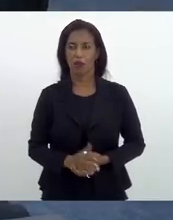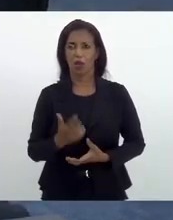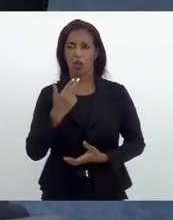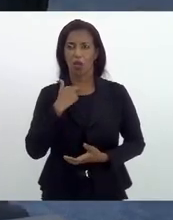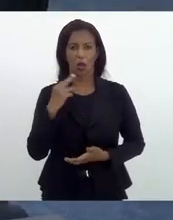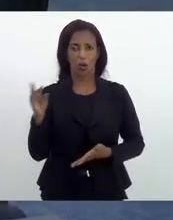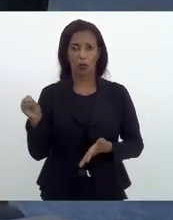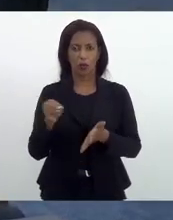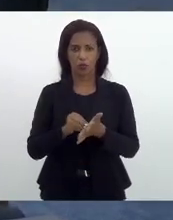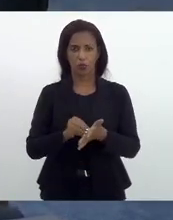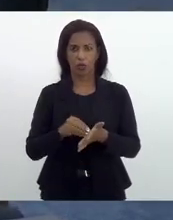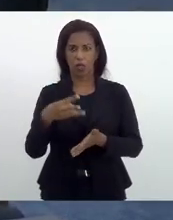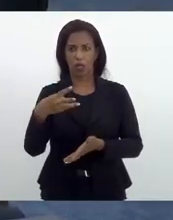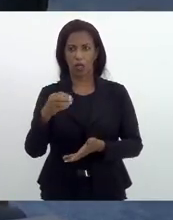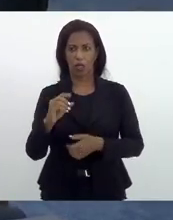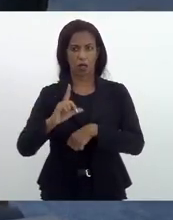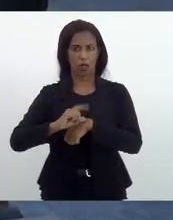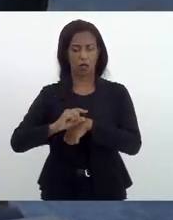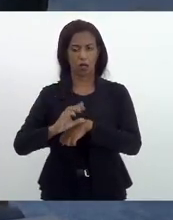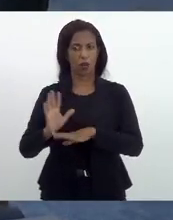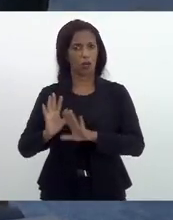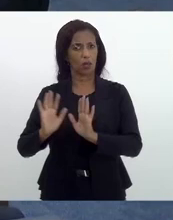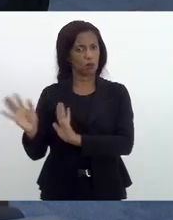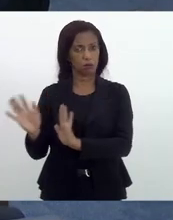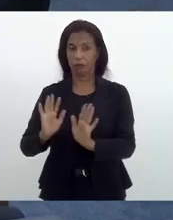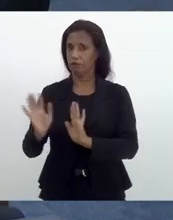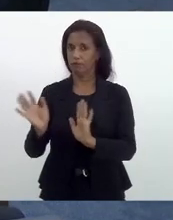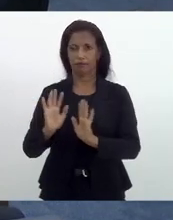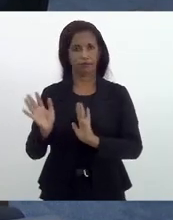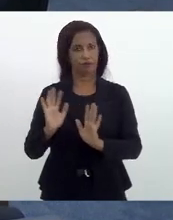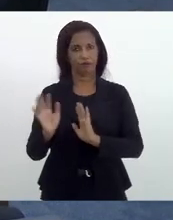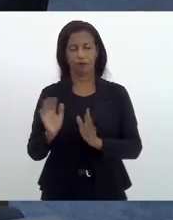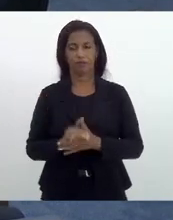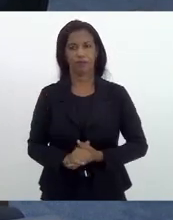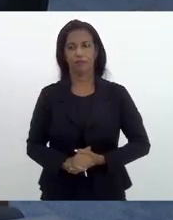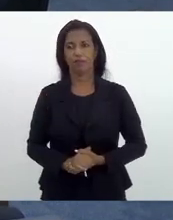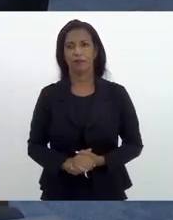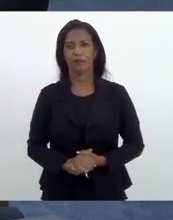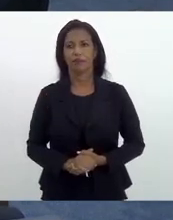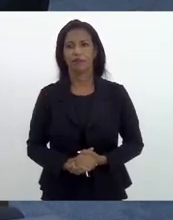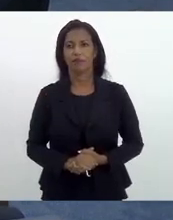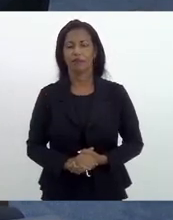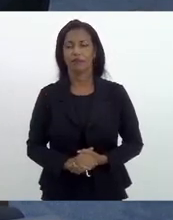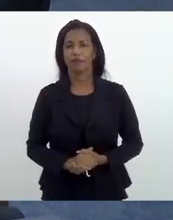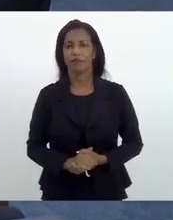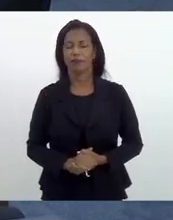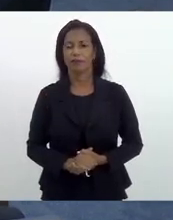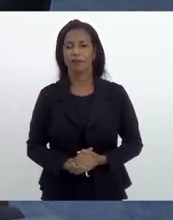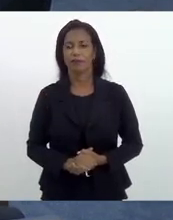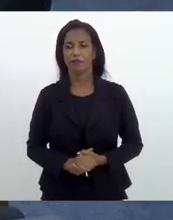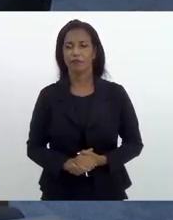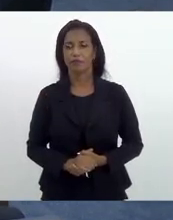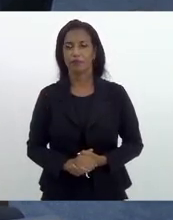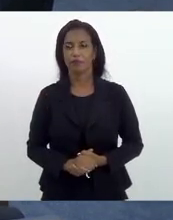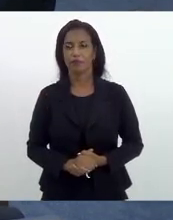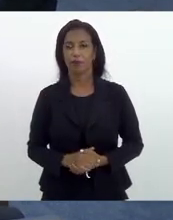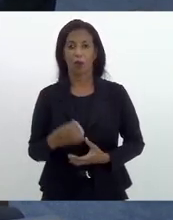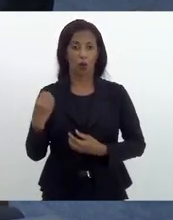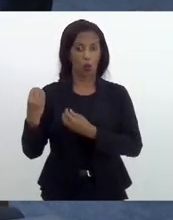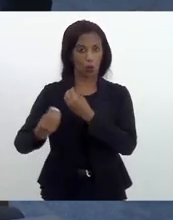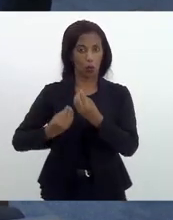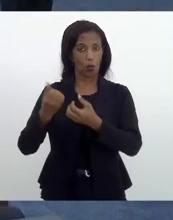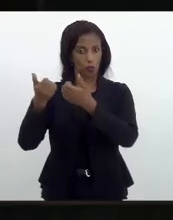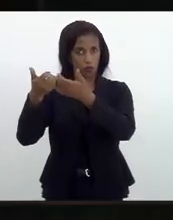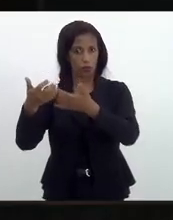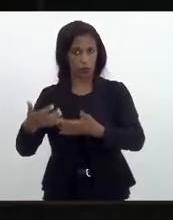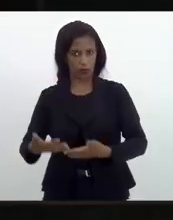horas nesse critério? Não, não. Isso é da adesão. Isso é da adesão. A gente, como eu disse, a gente